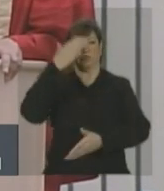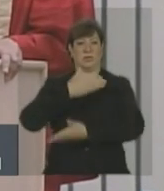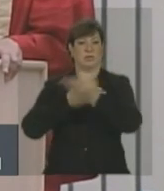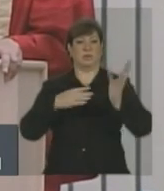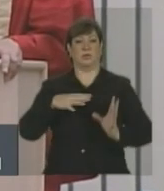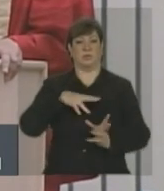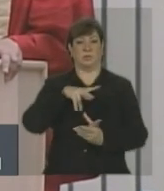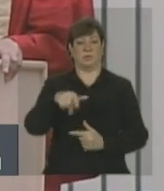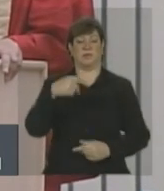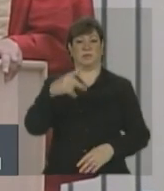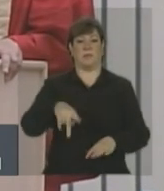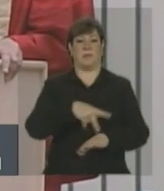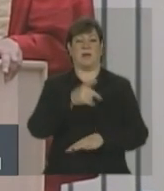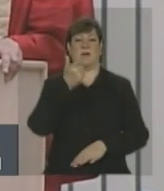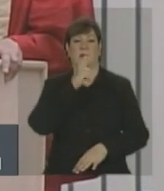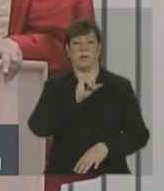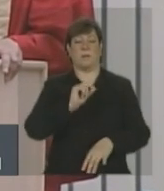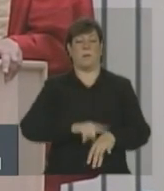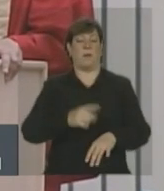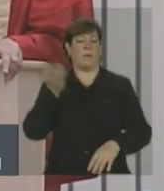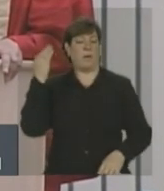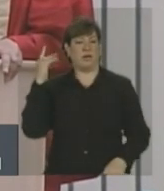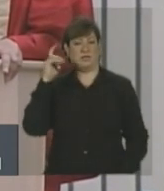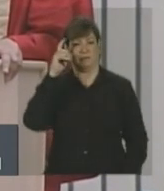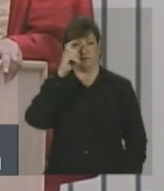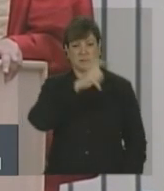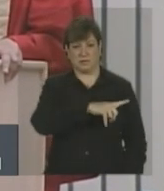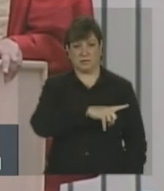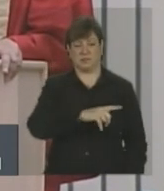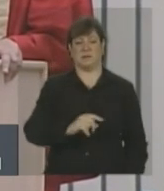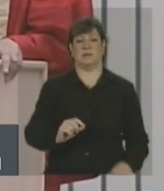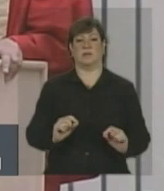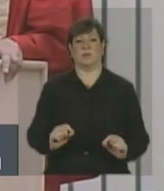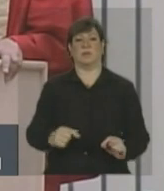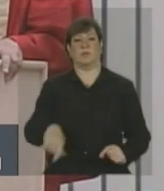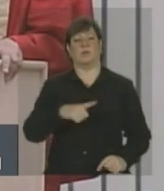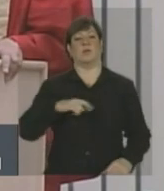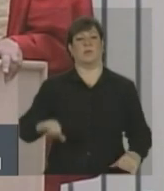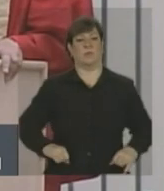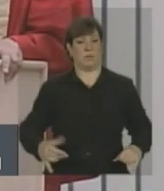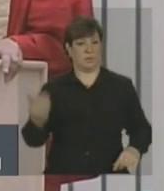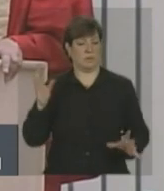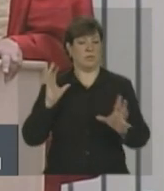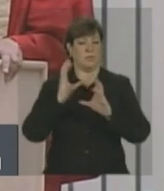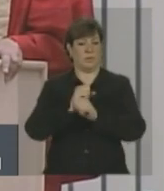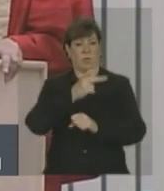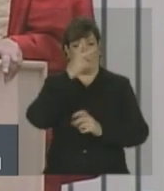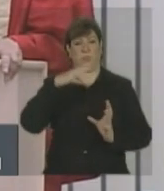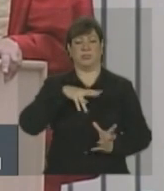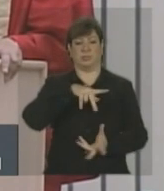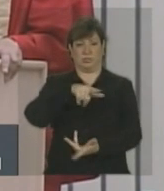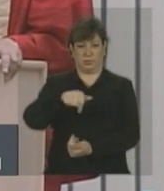que seu país ganhou em momentos difíceis pelos quais passou a humanidade.